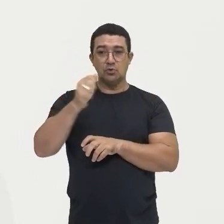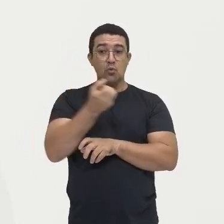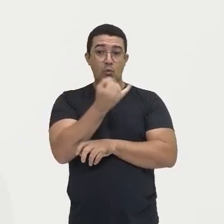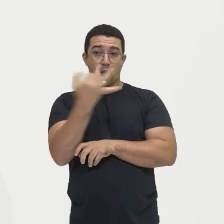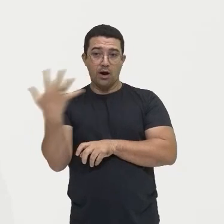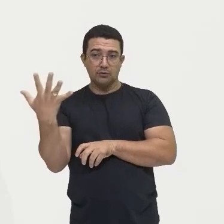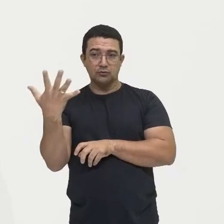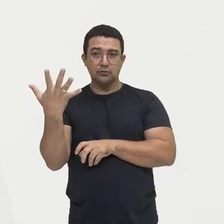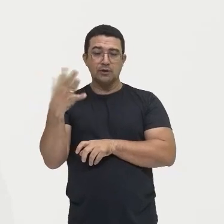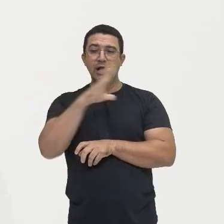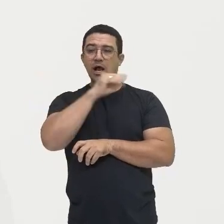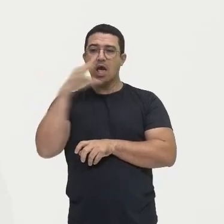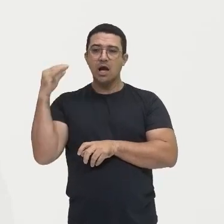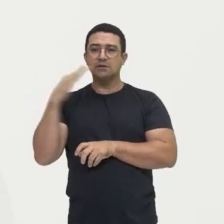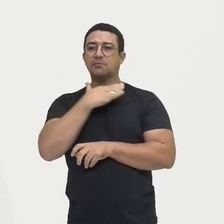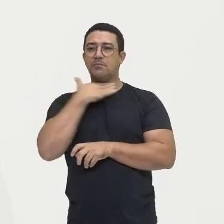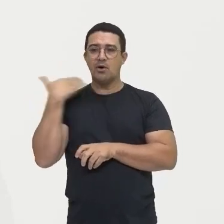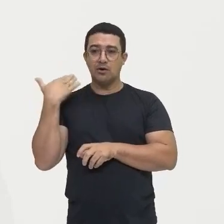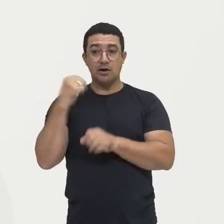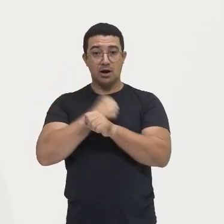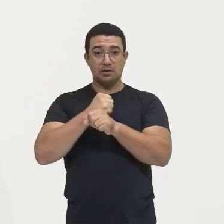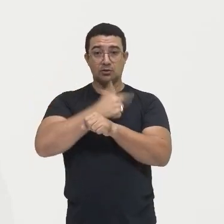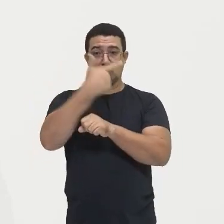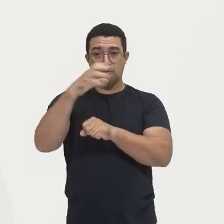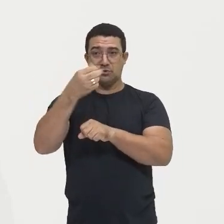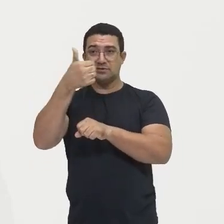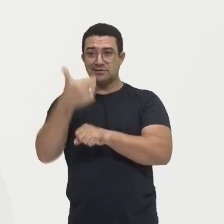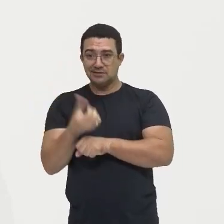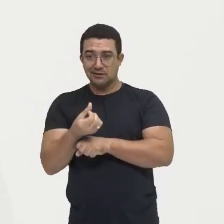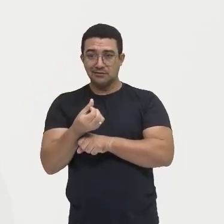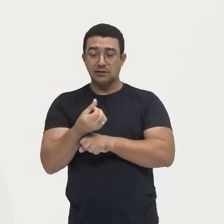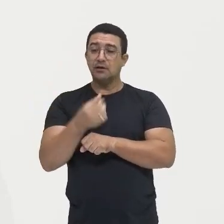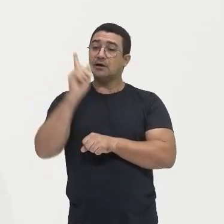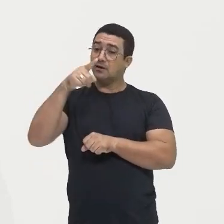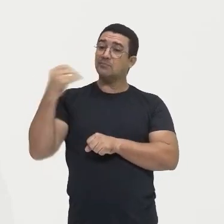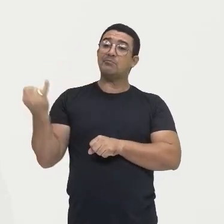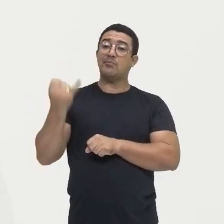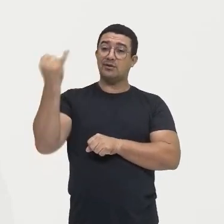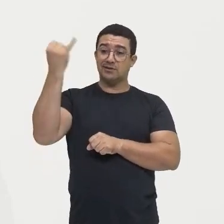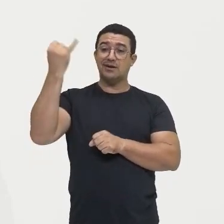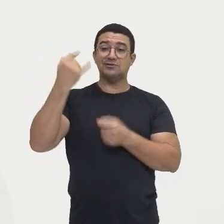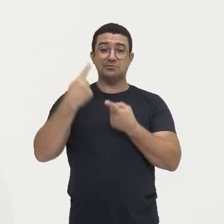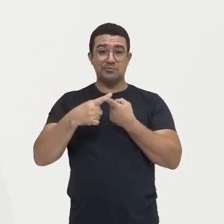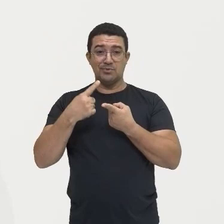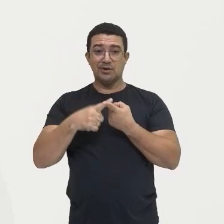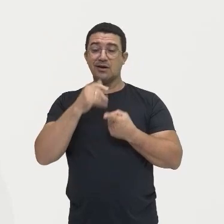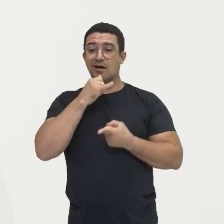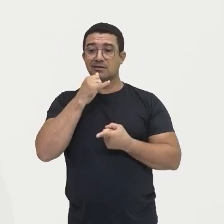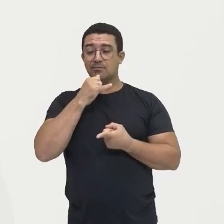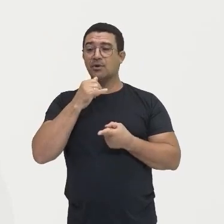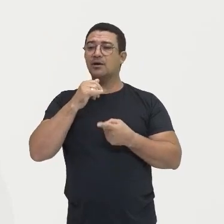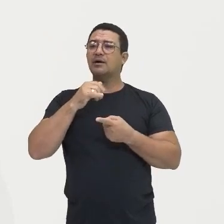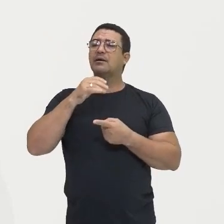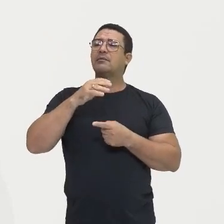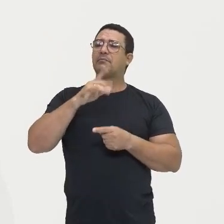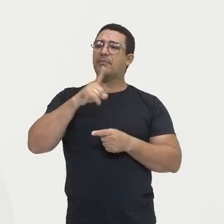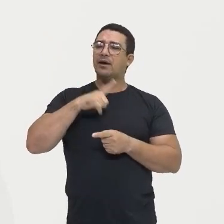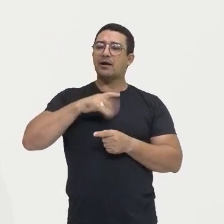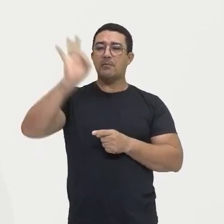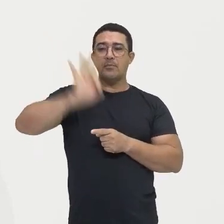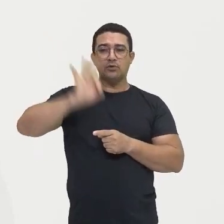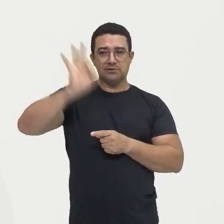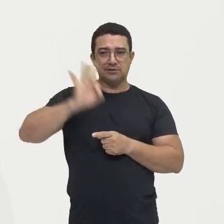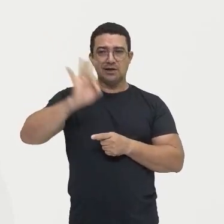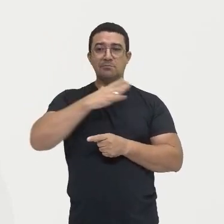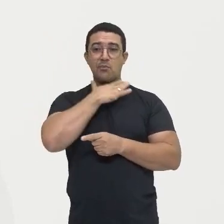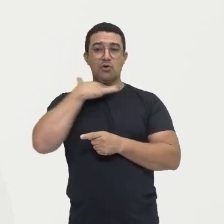olha, 2016. Por que é importante ter o ano aqui? Porque se a gente pega, por exemplo, a taxa de mortalidade infantil